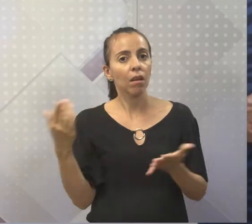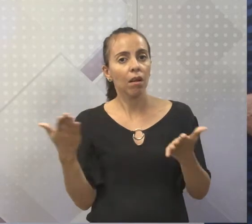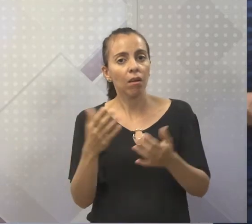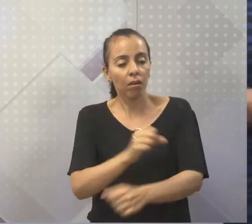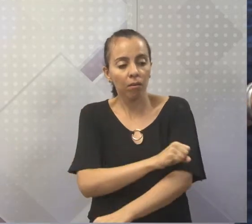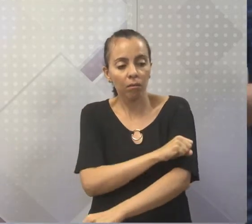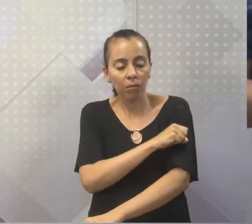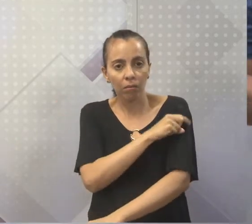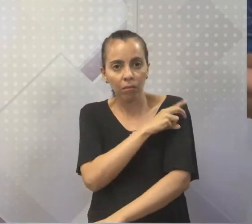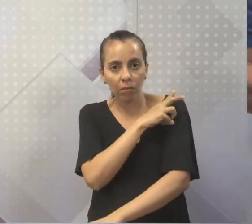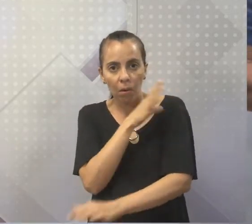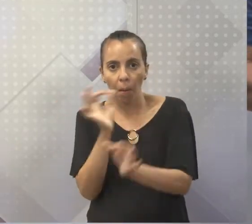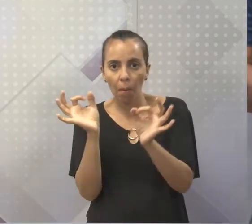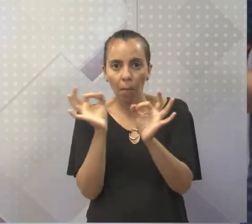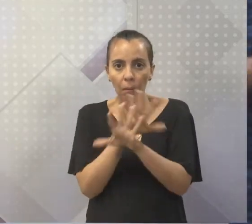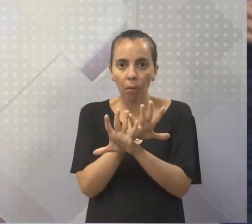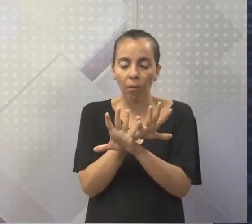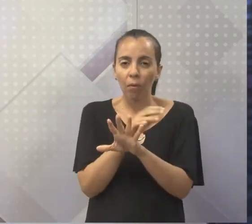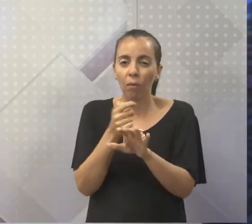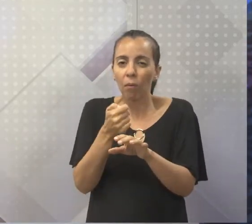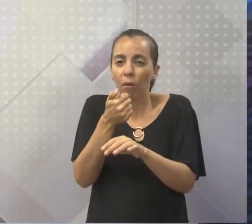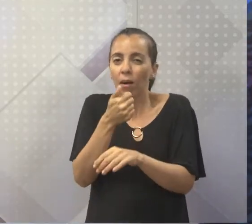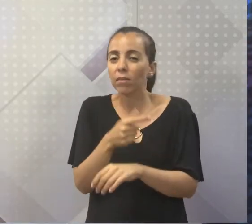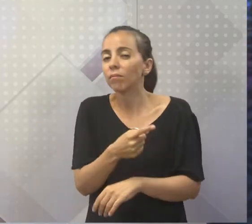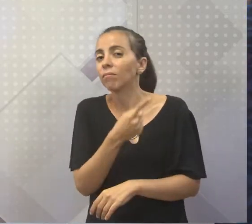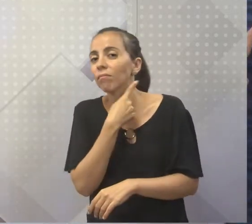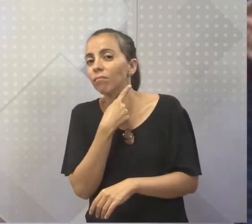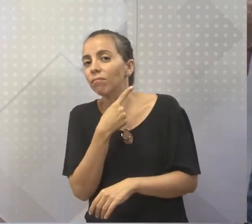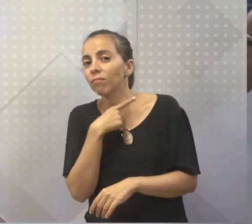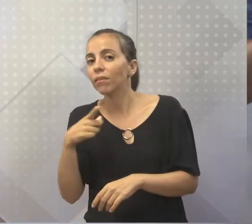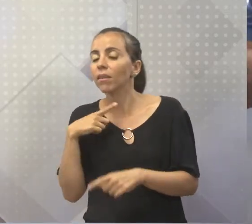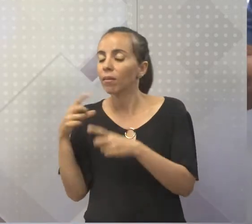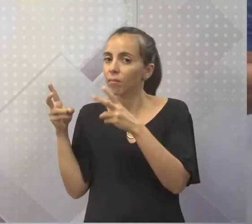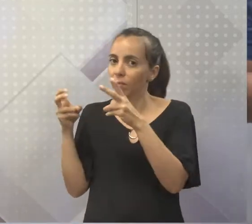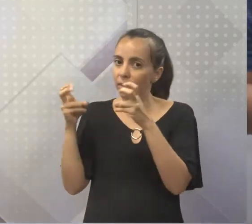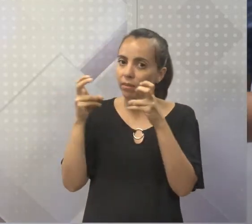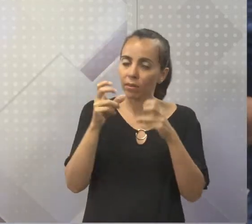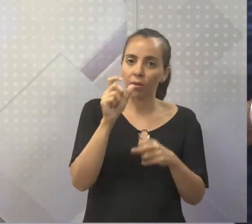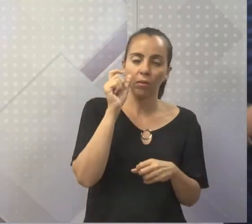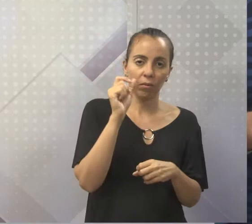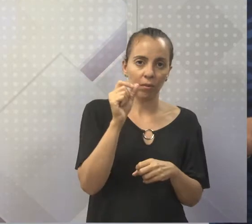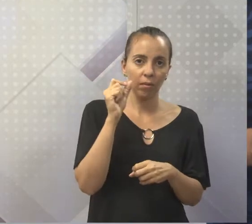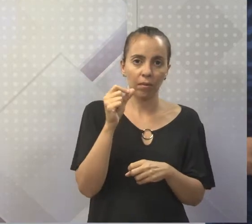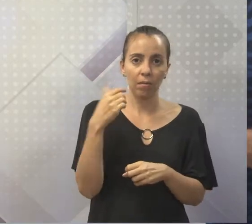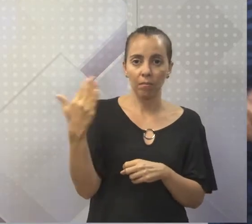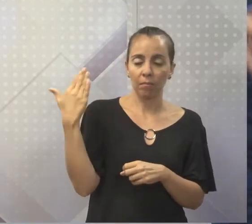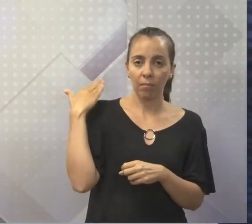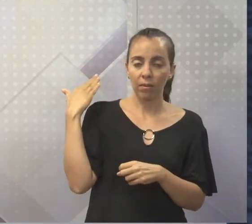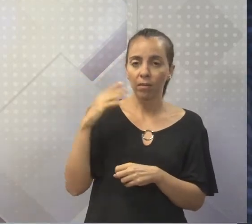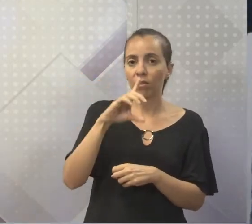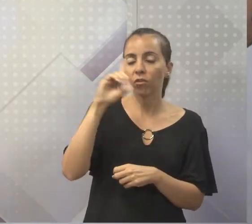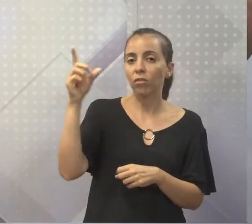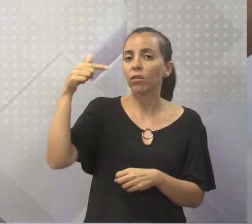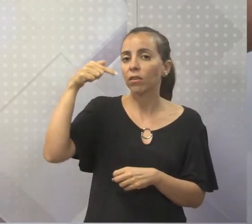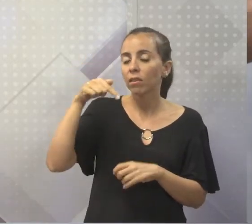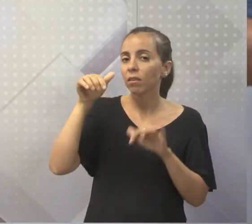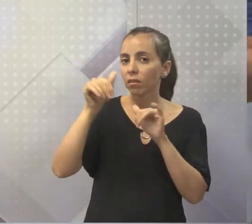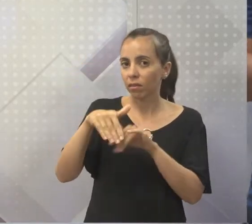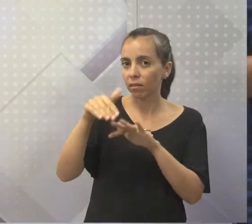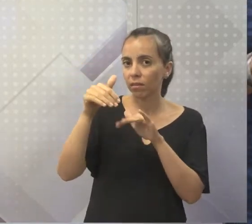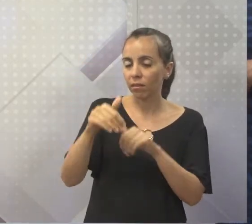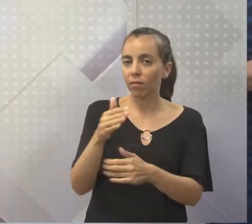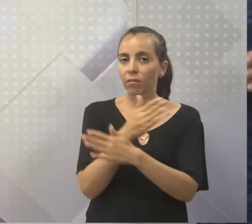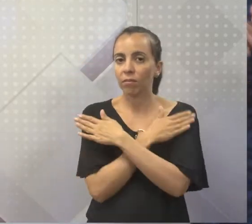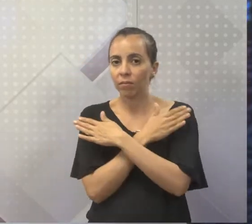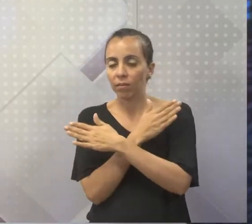Fundamental tem algumas percepções e no feriado de Sete de Setembro a